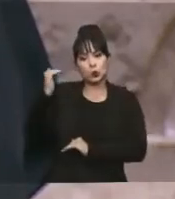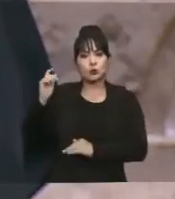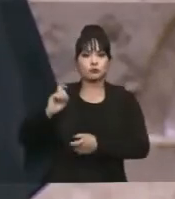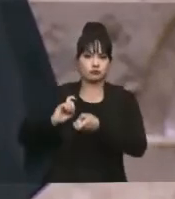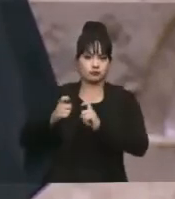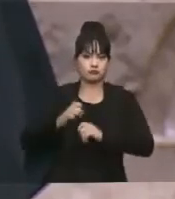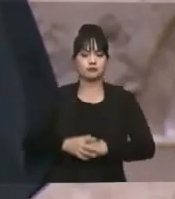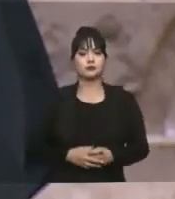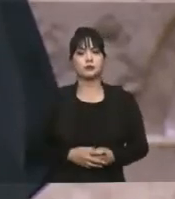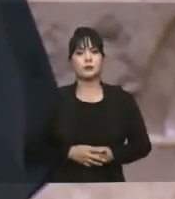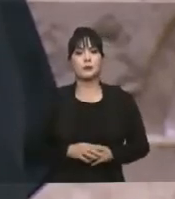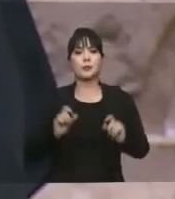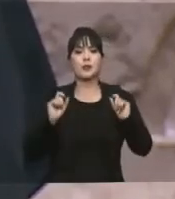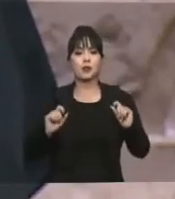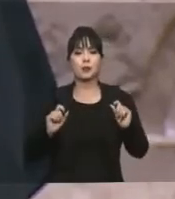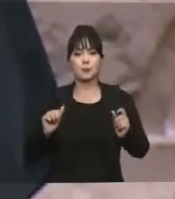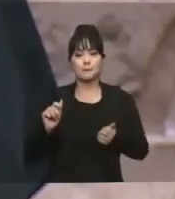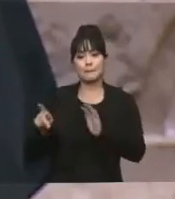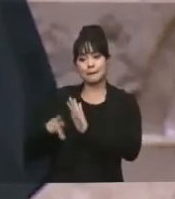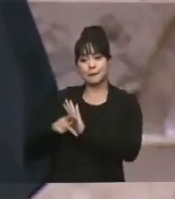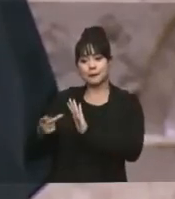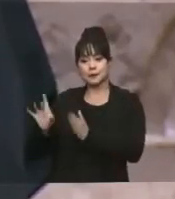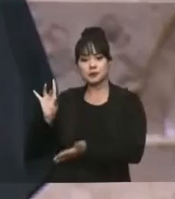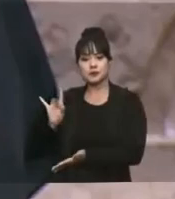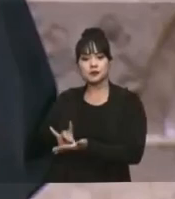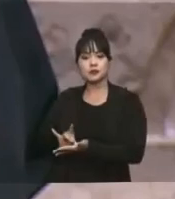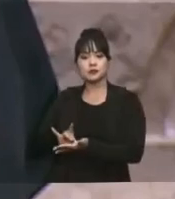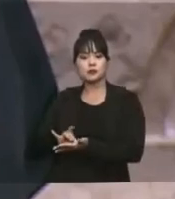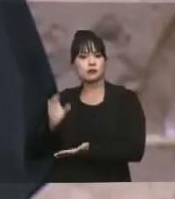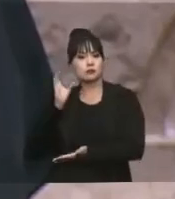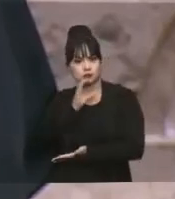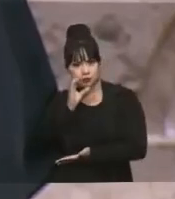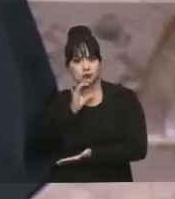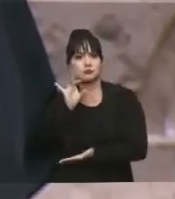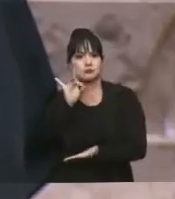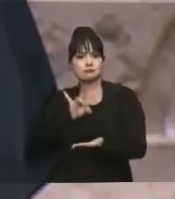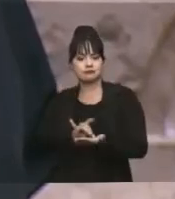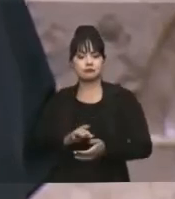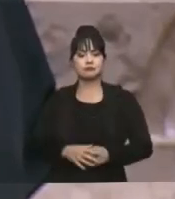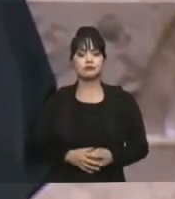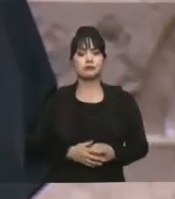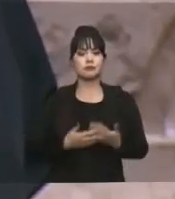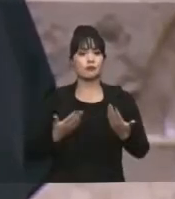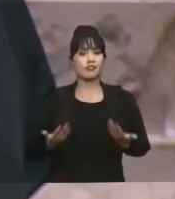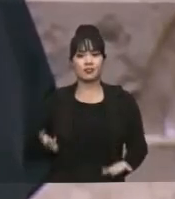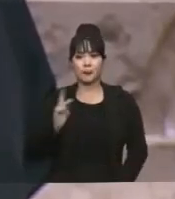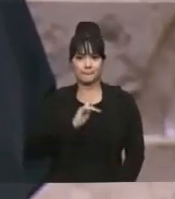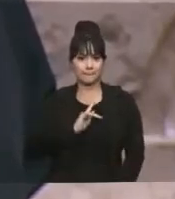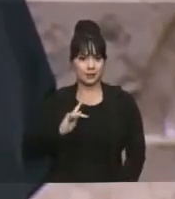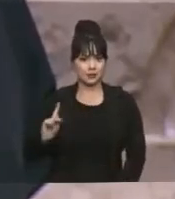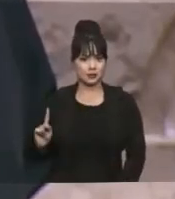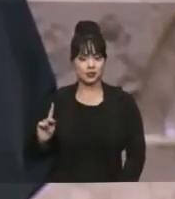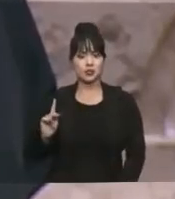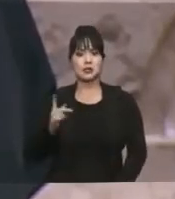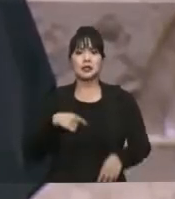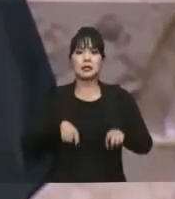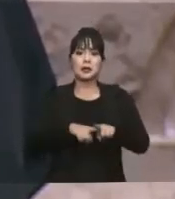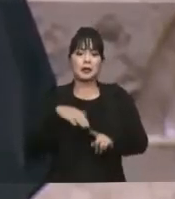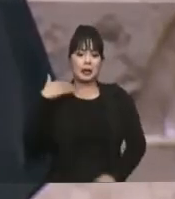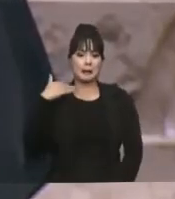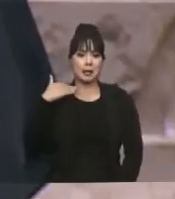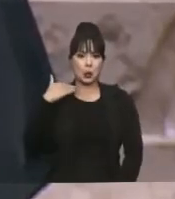competente. Trata-se de medida adequada, eficiente e mais célere e módica. Senhora Presidente, senhora Ministra Carmen Lúcia,